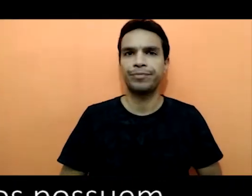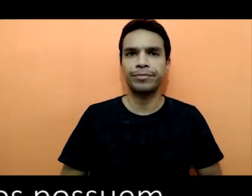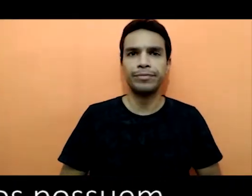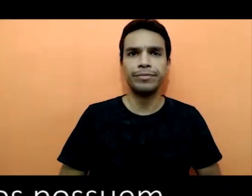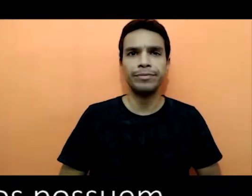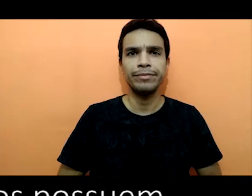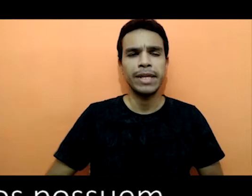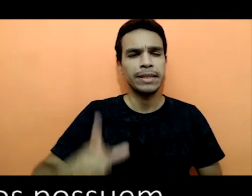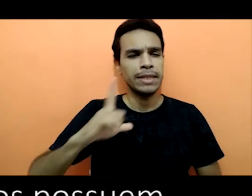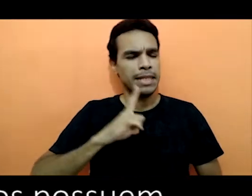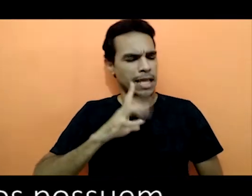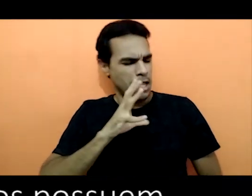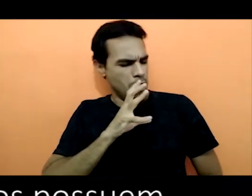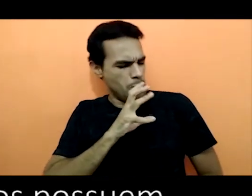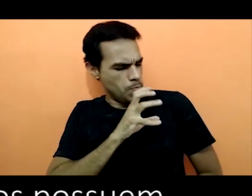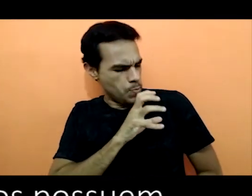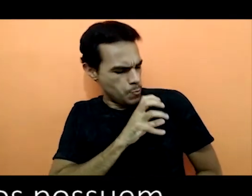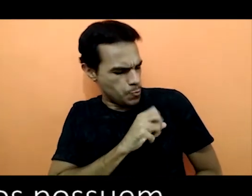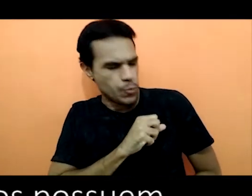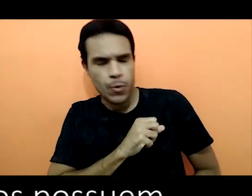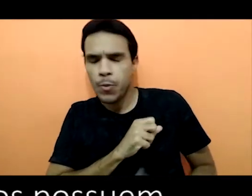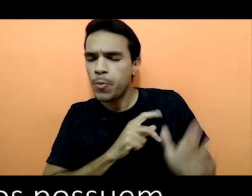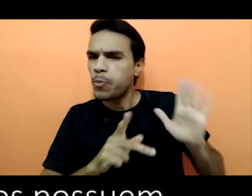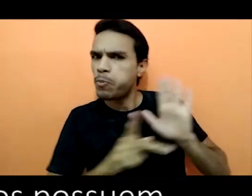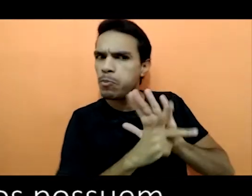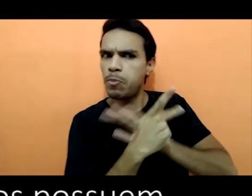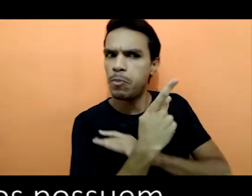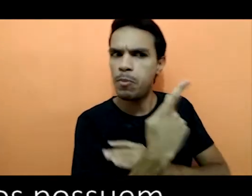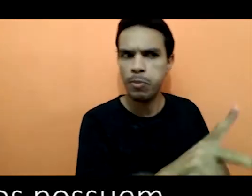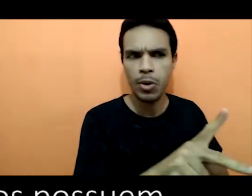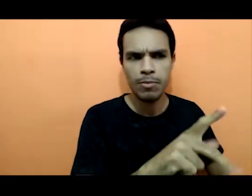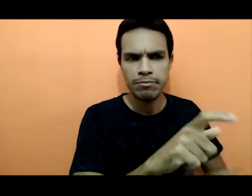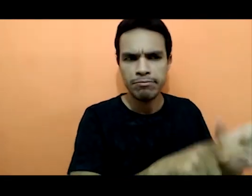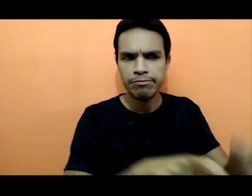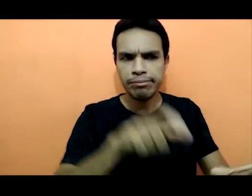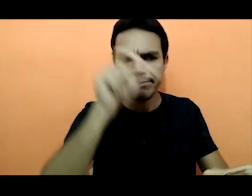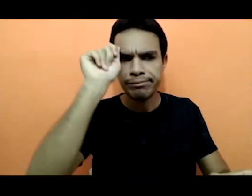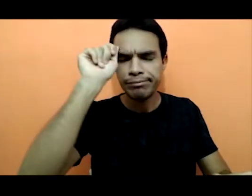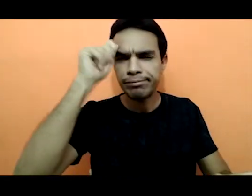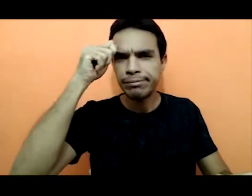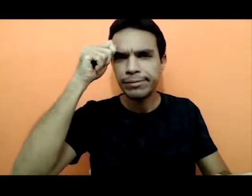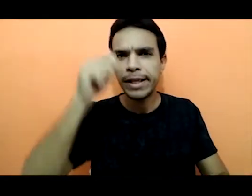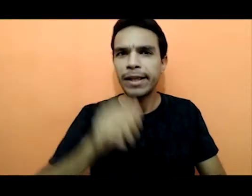Existe um tipo de amor que só os negros possuem.